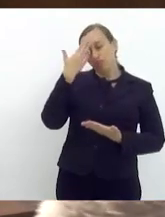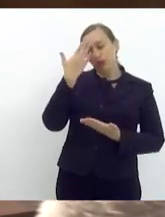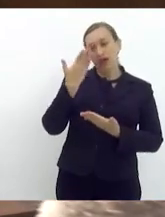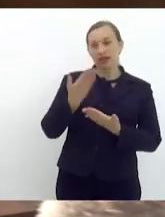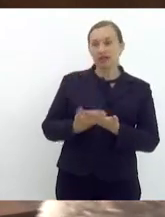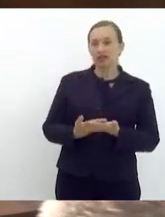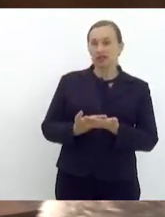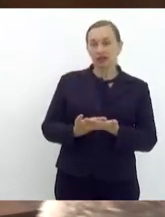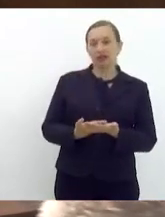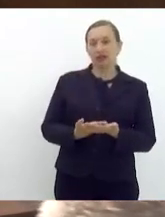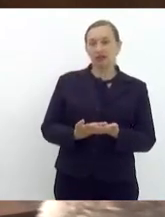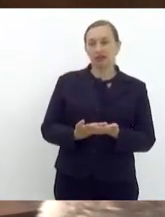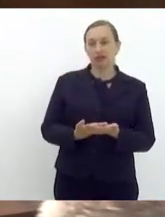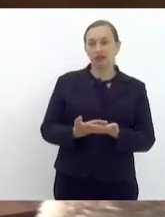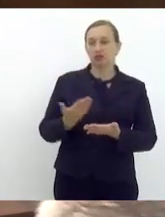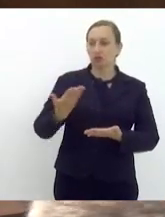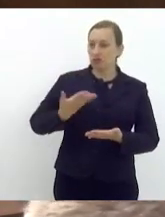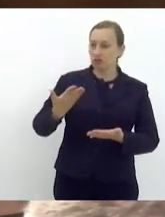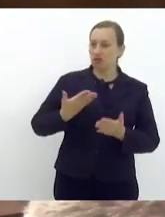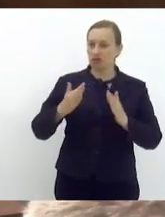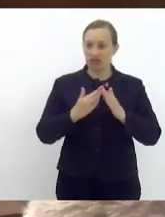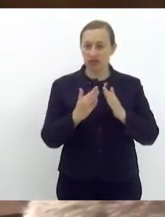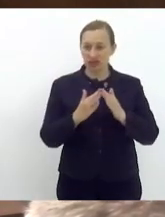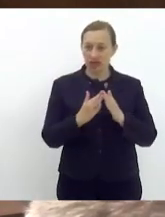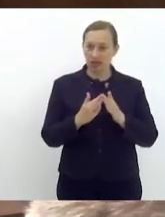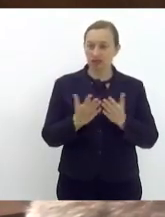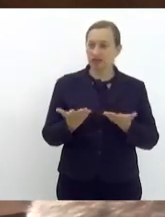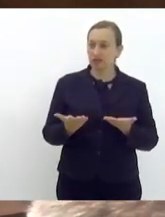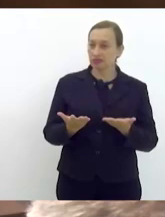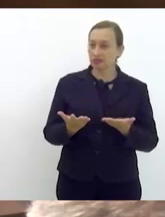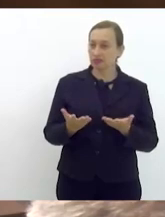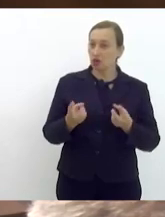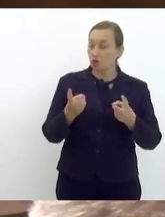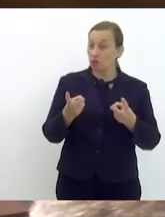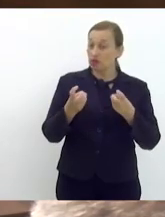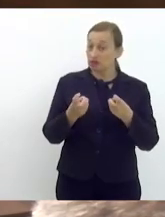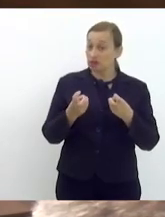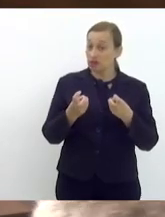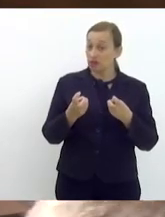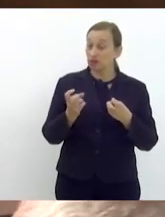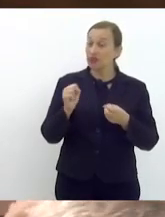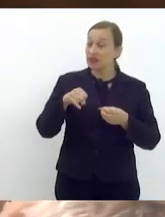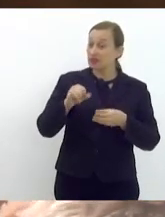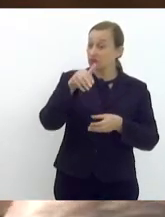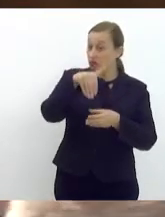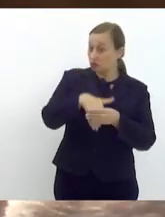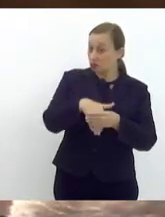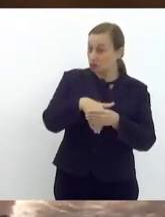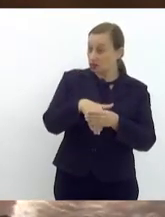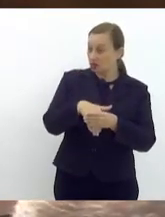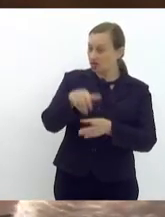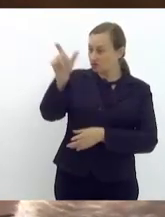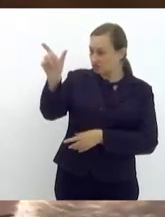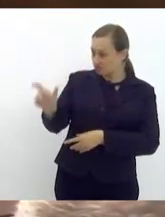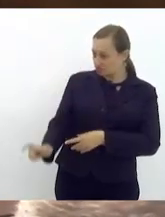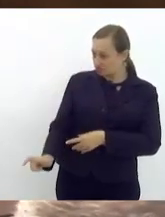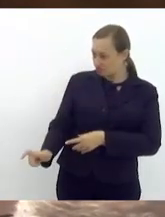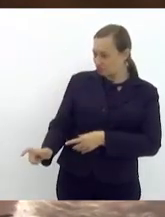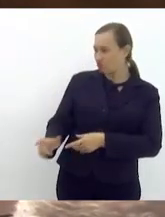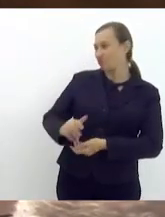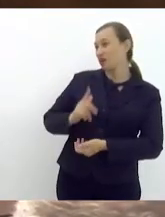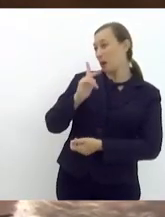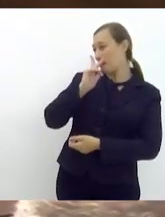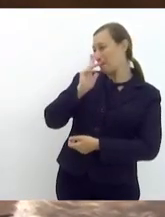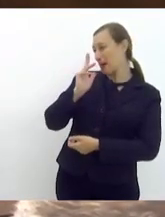pares desta casa, né? E eu percebo, se fosse votar pelo visual dele, parece